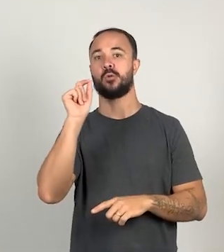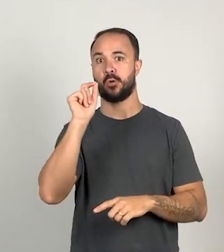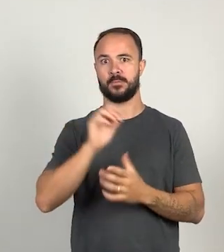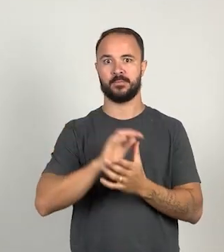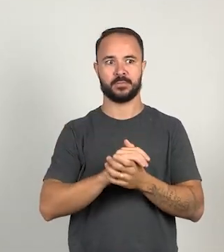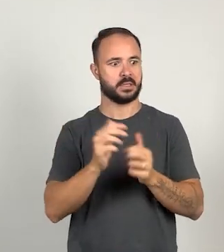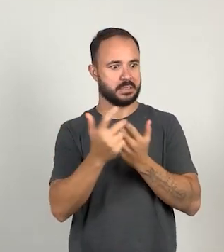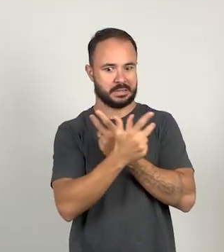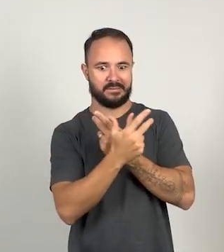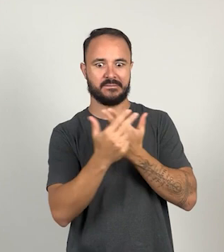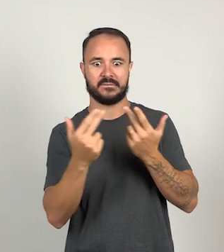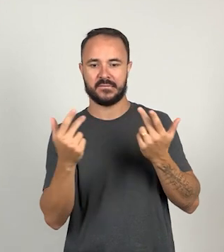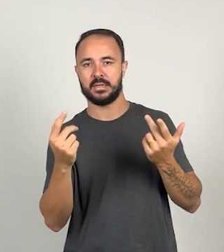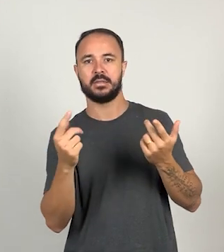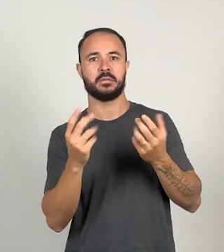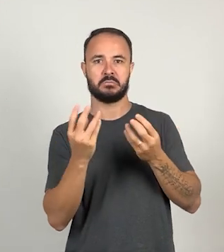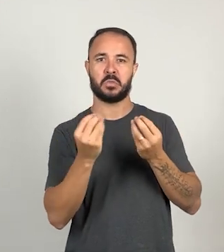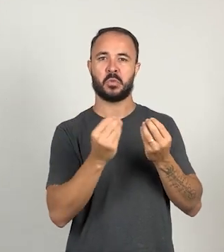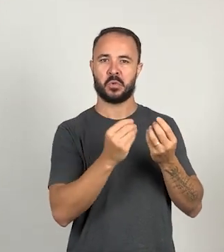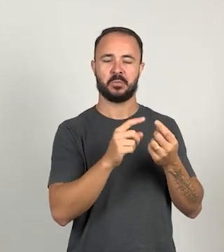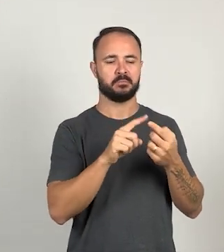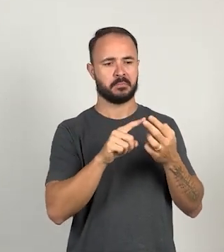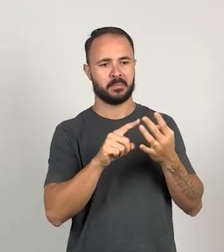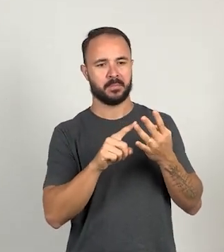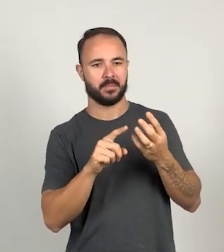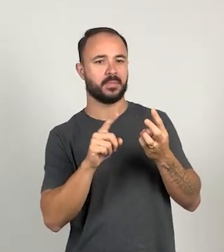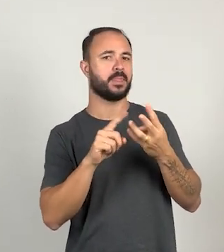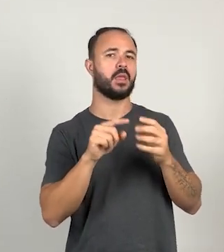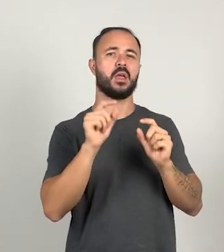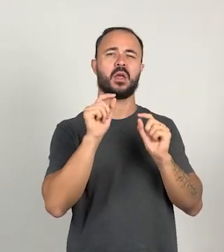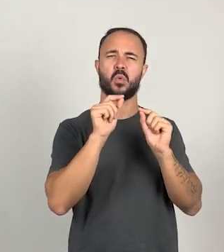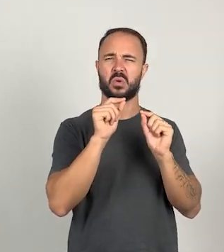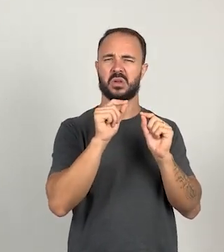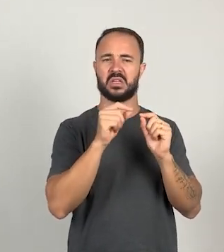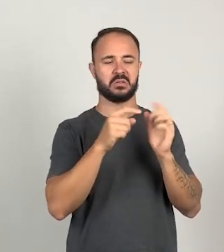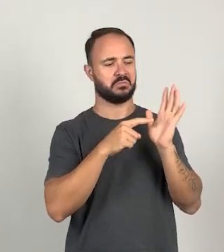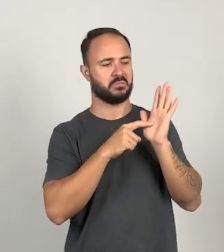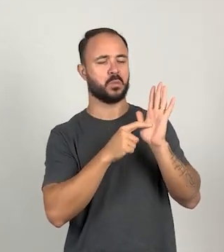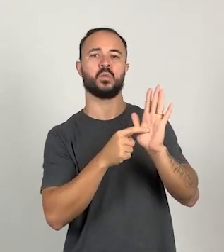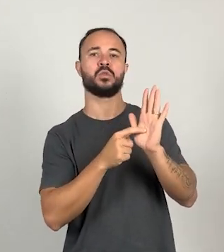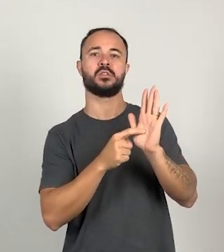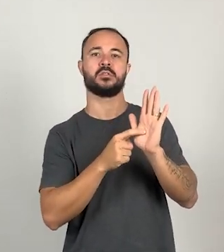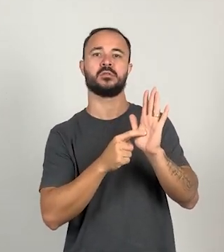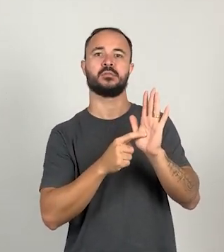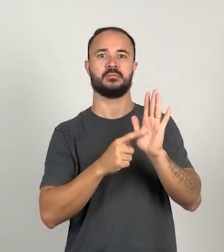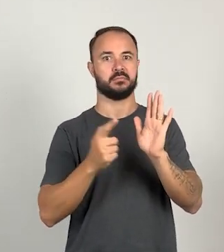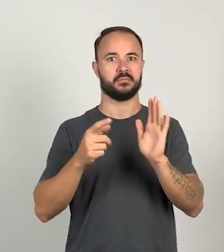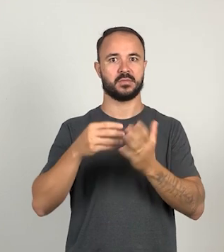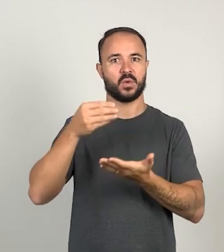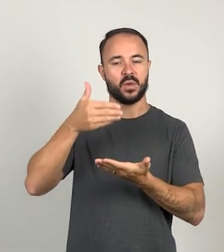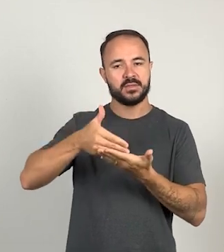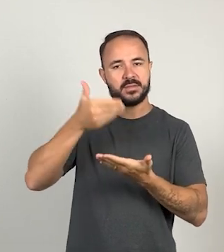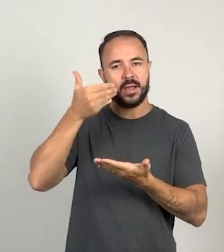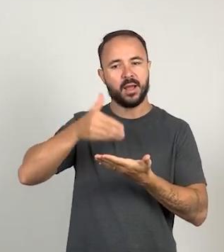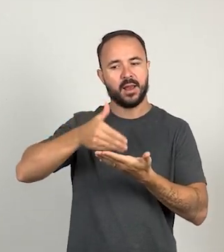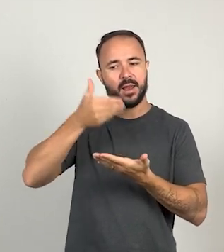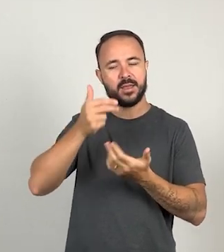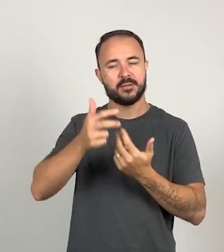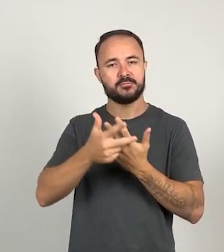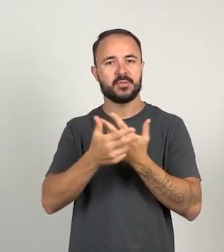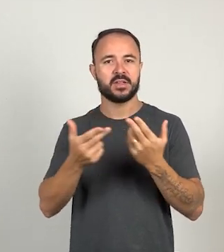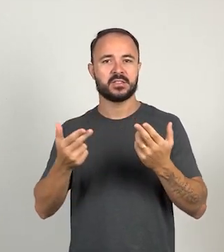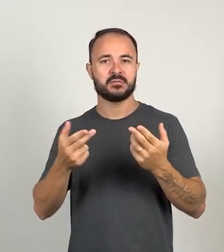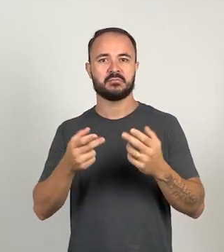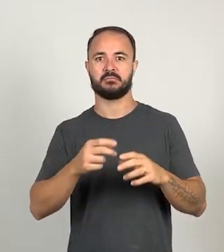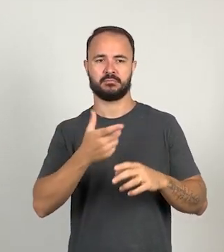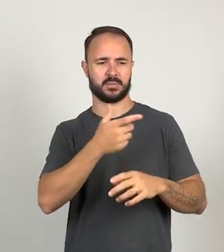são vários. O que será que é isso? São talheres. Qual o som